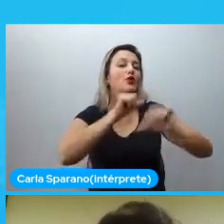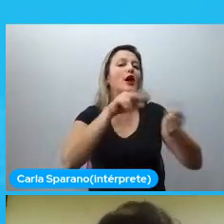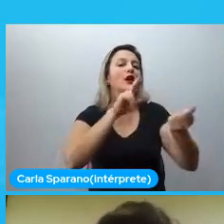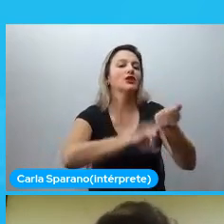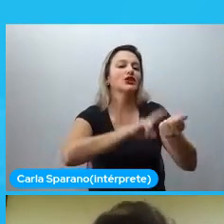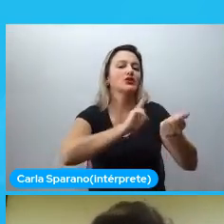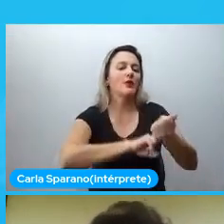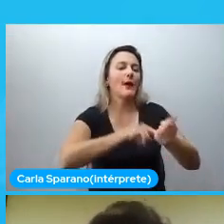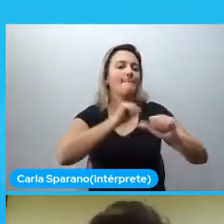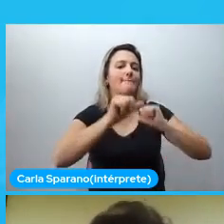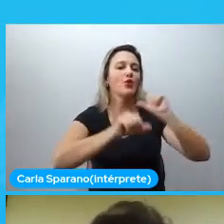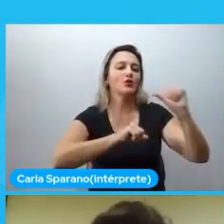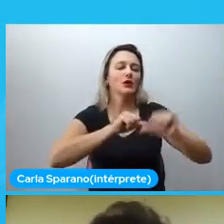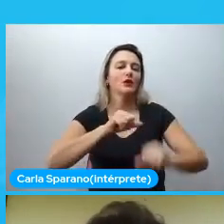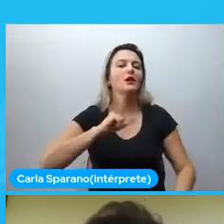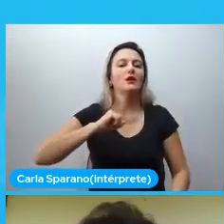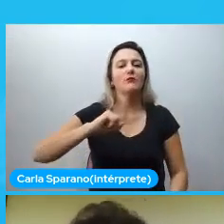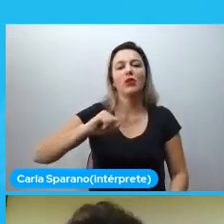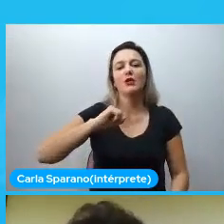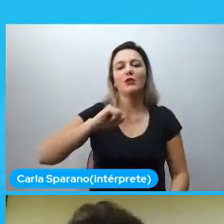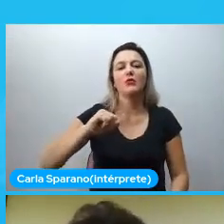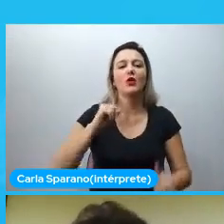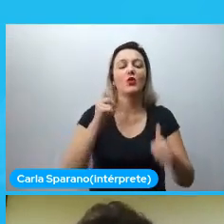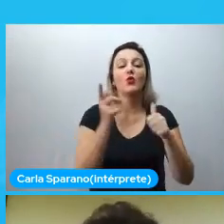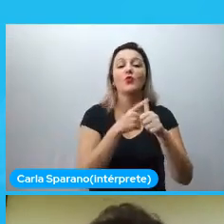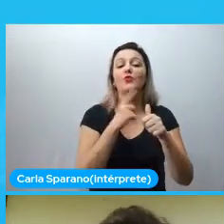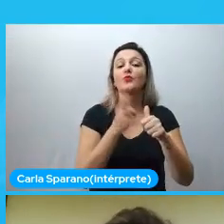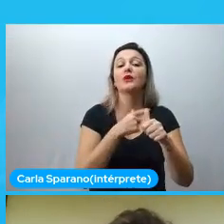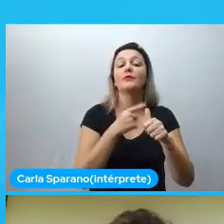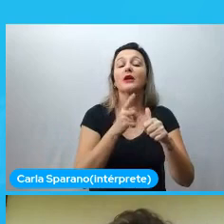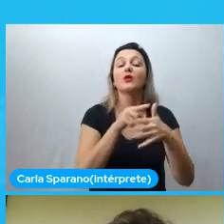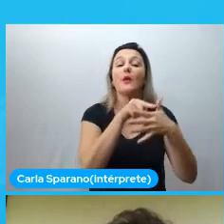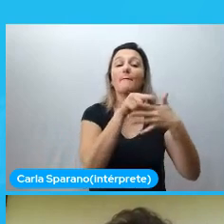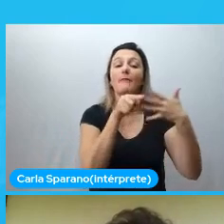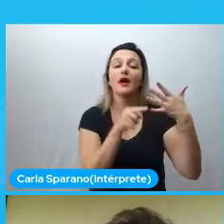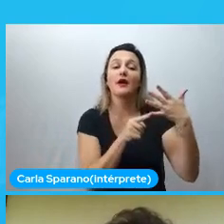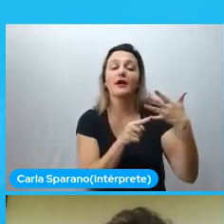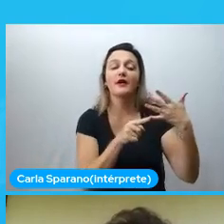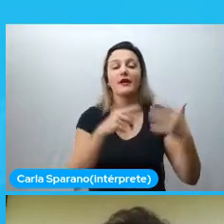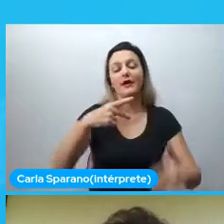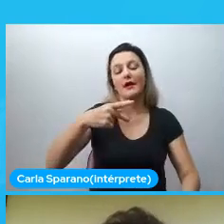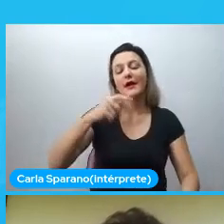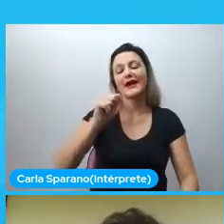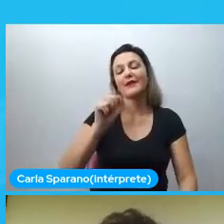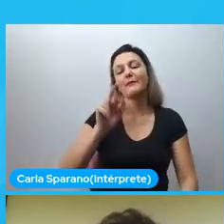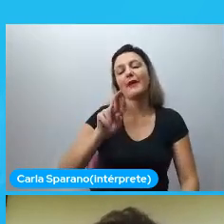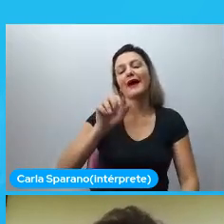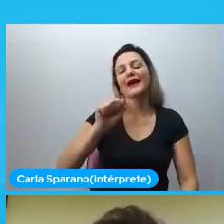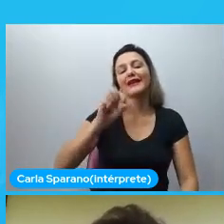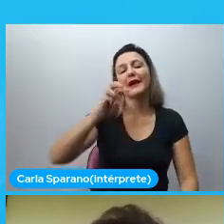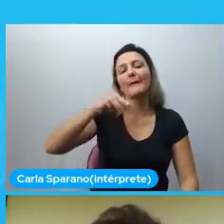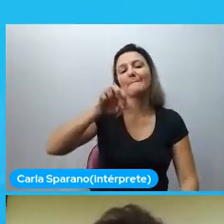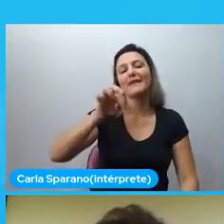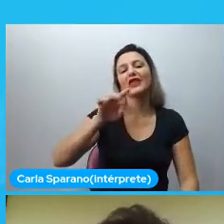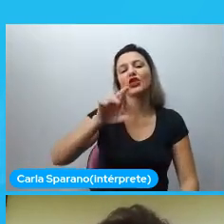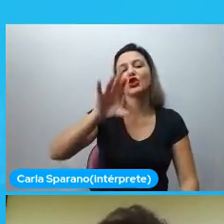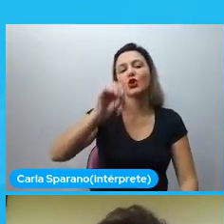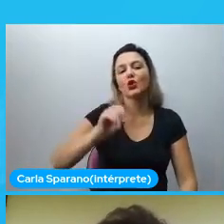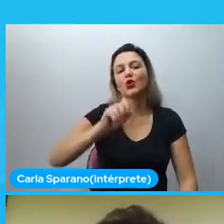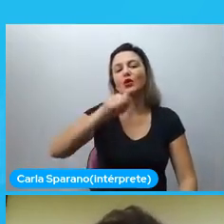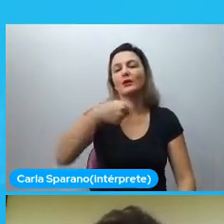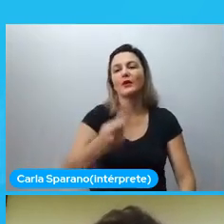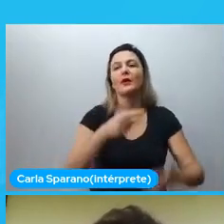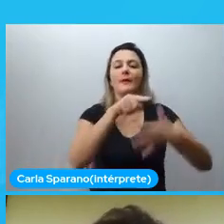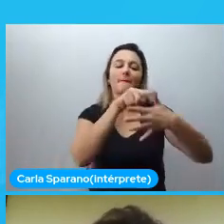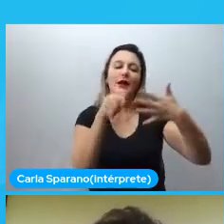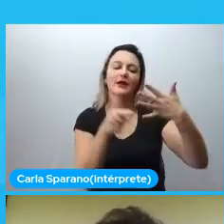uma função que o primeiro parâmetro é o sample que você vai, que você quer que toque. Cada letra é um sample. Então, o X é o bumbo, o